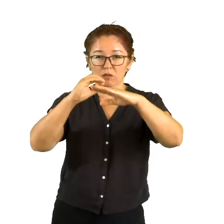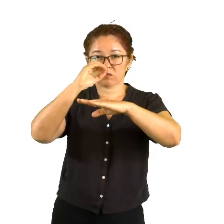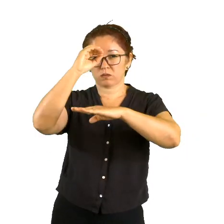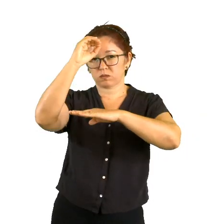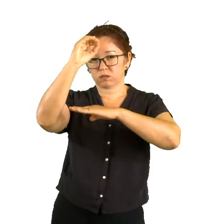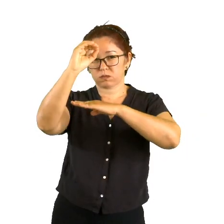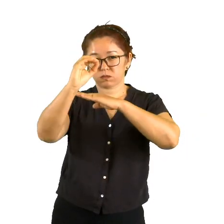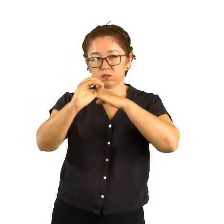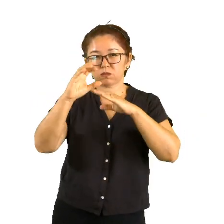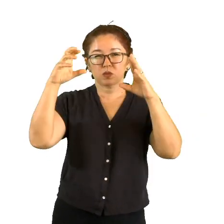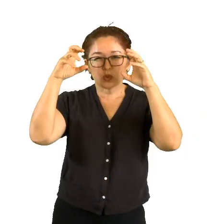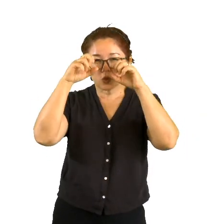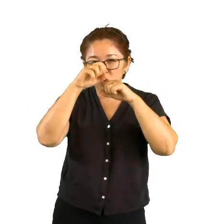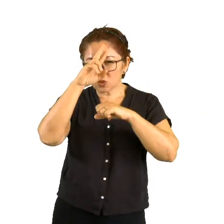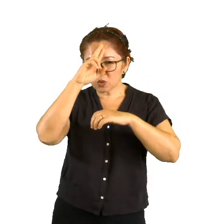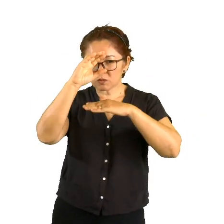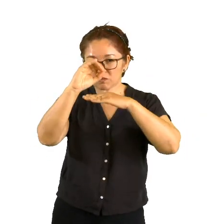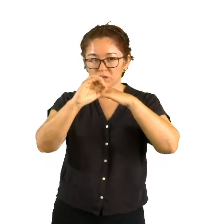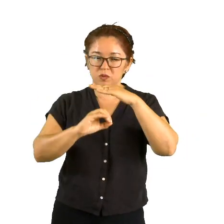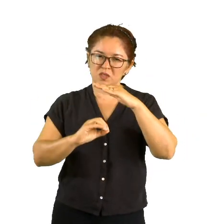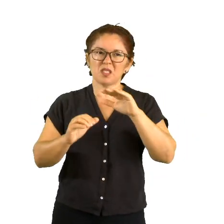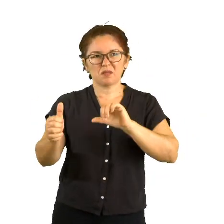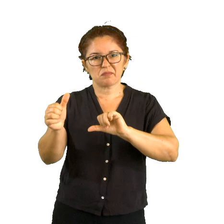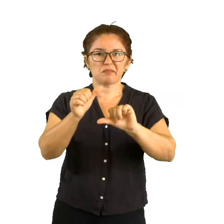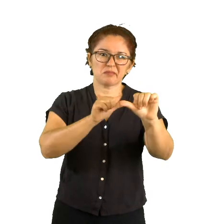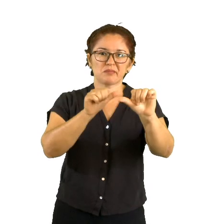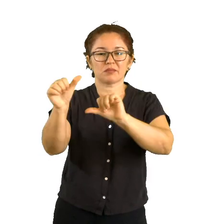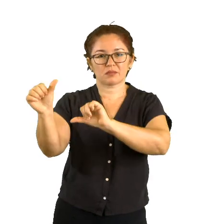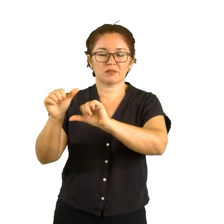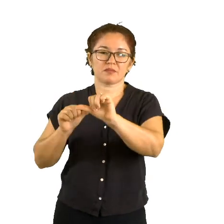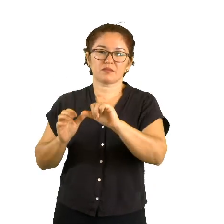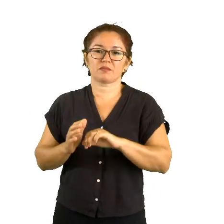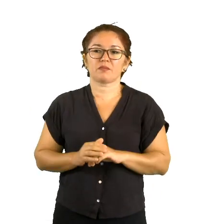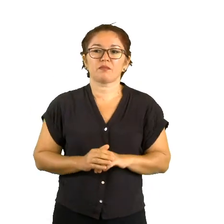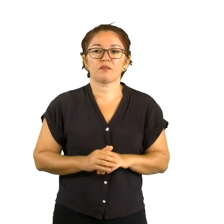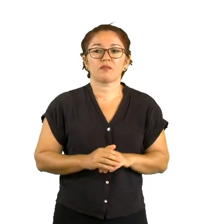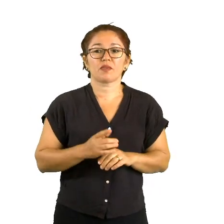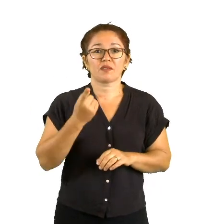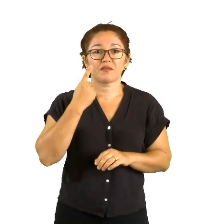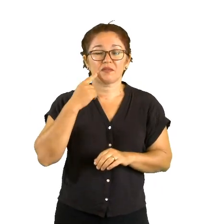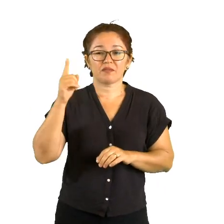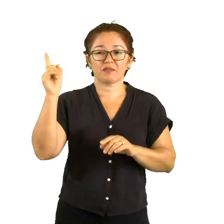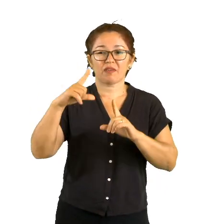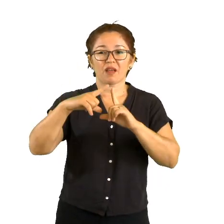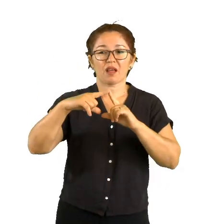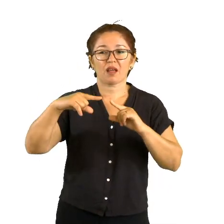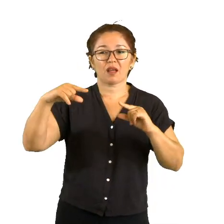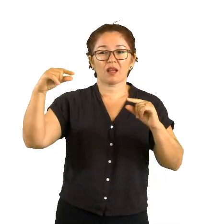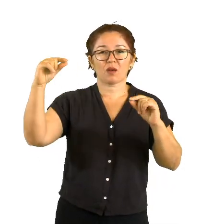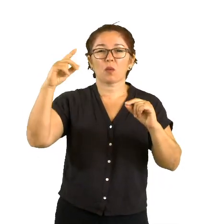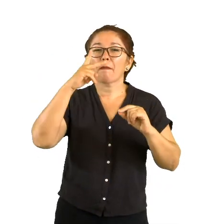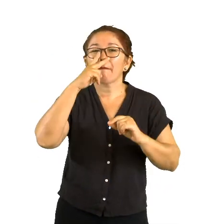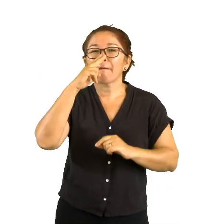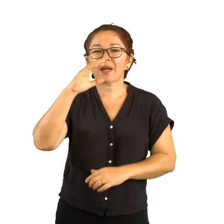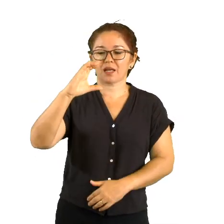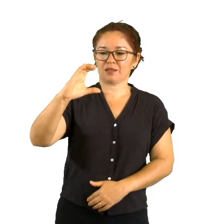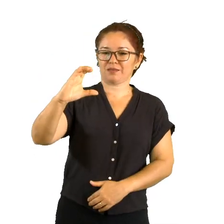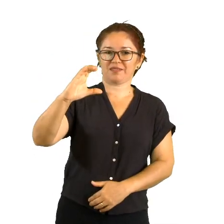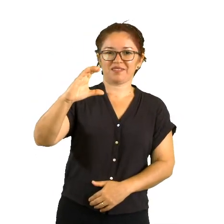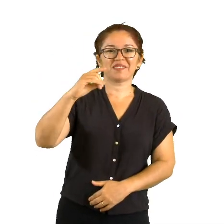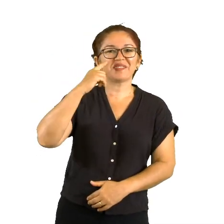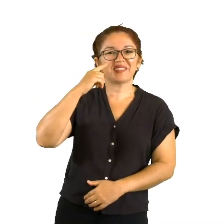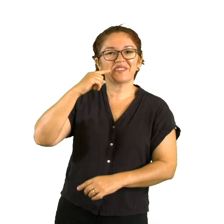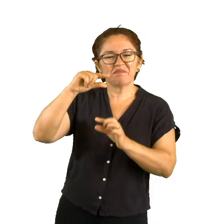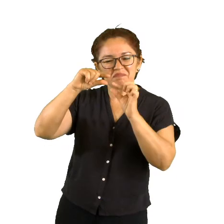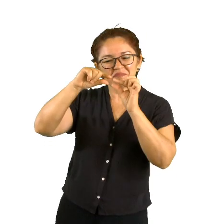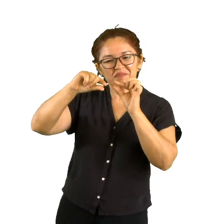Isso muda de dia para dia. E nós vemos a Lua em formato de C, porque